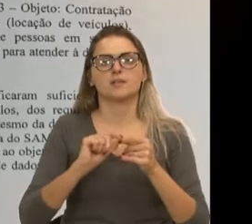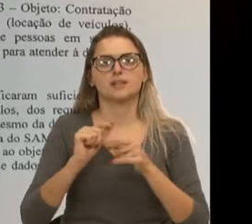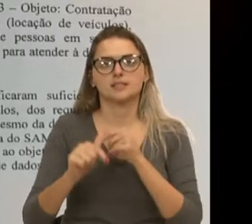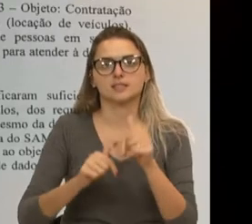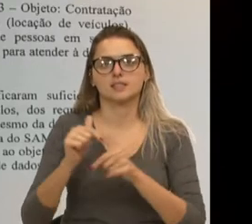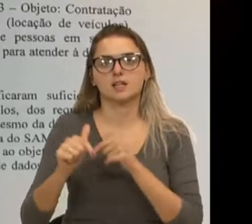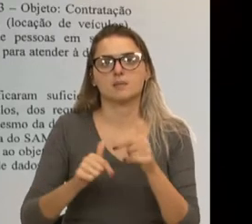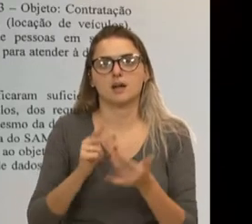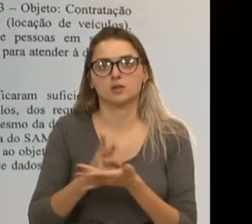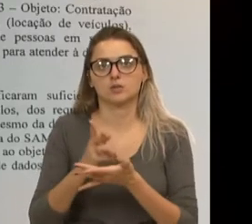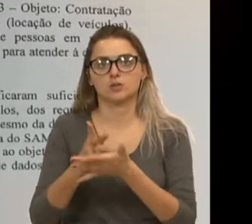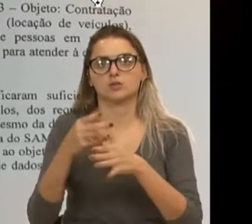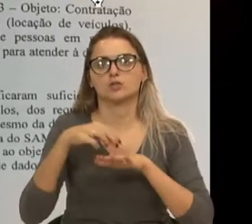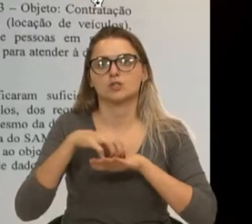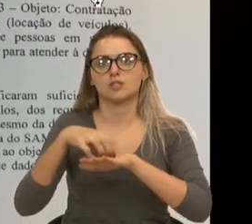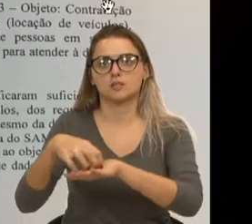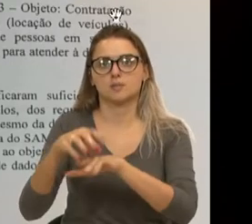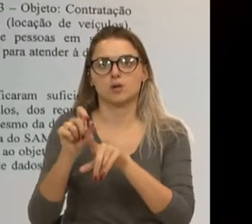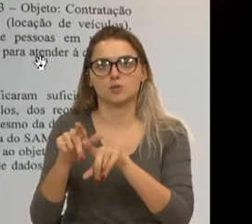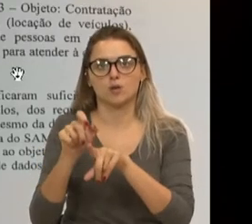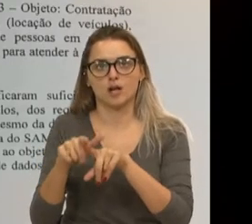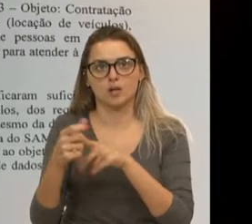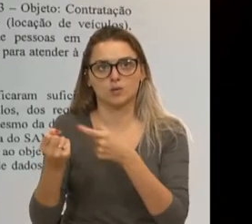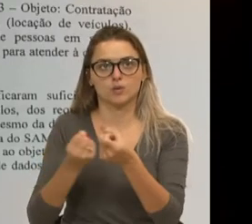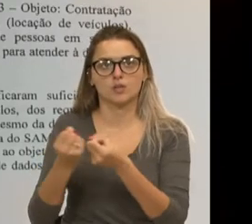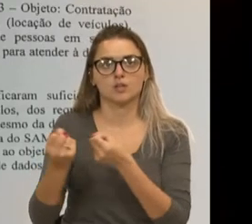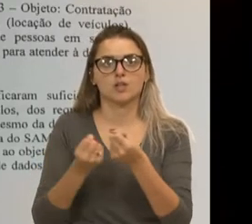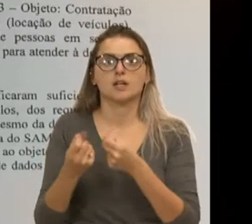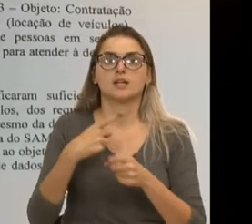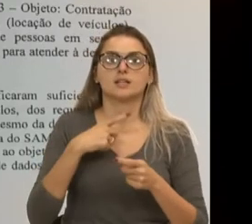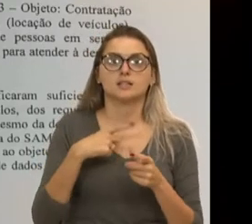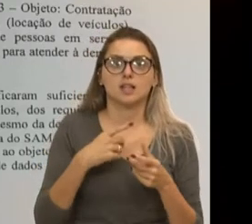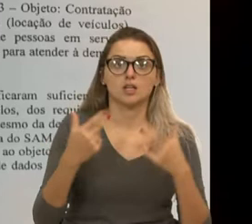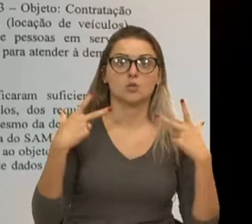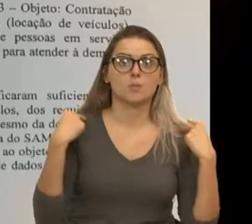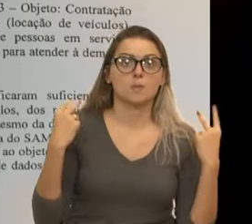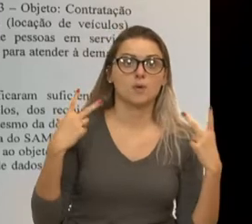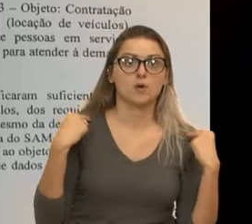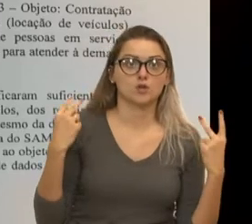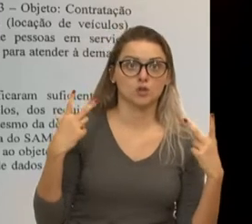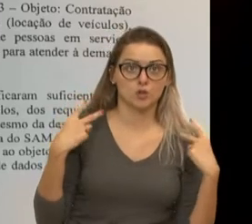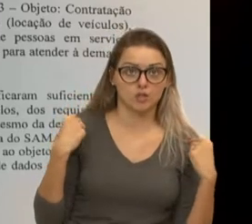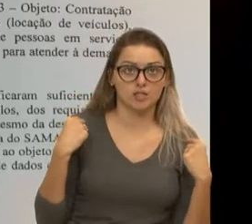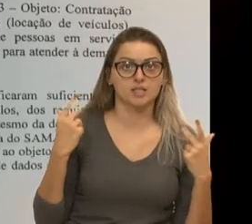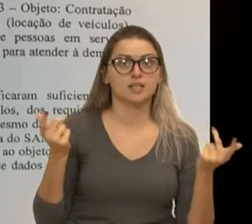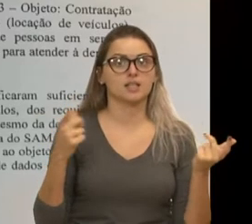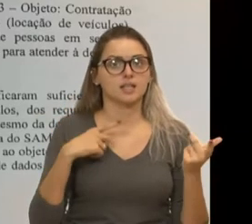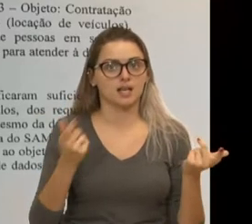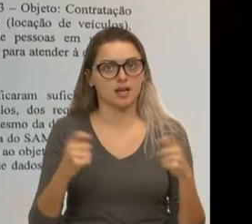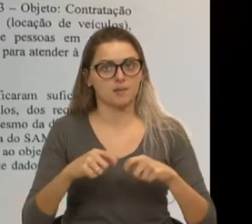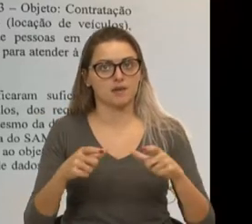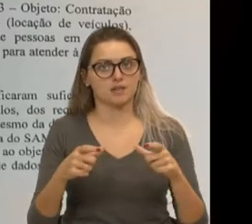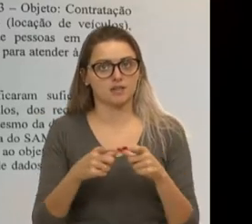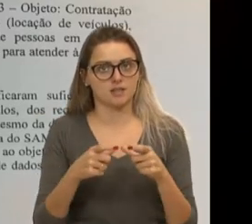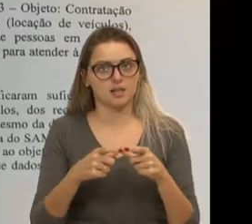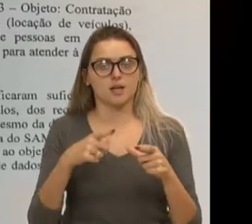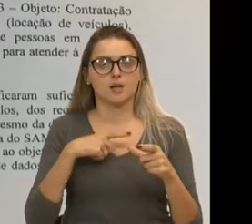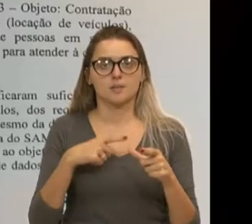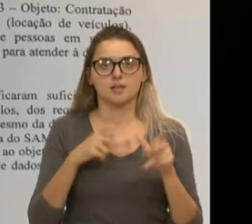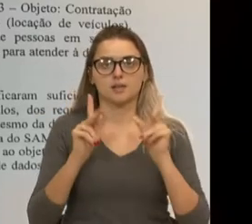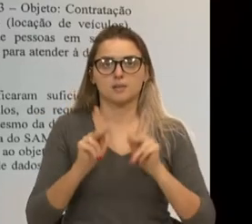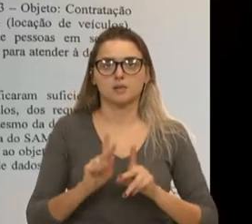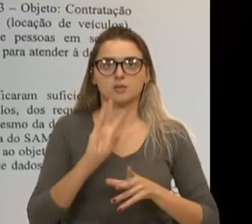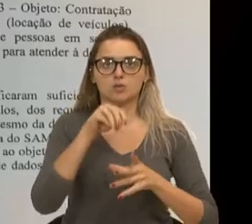serviços continuados de transporte e locação de veículos, incluindo motoristas devidamente habilitados para transporte de pessoas